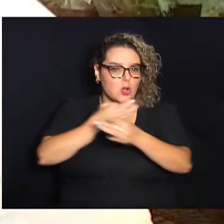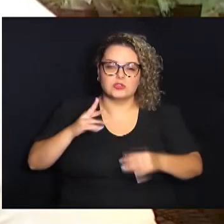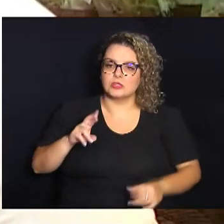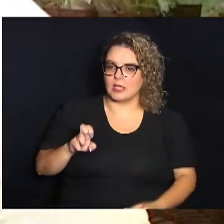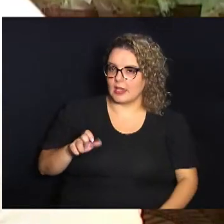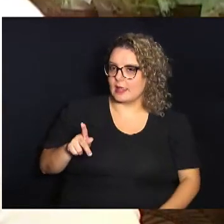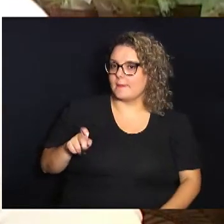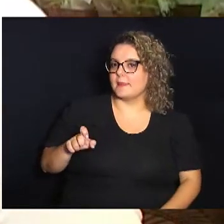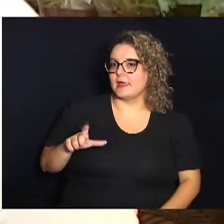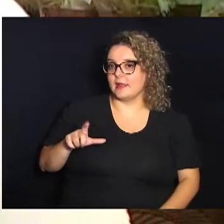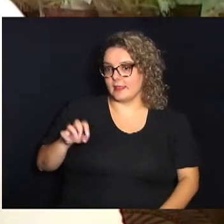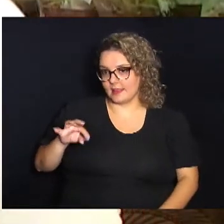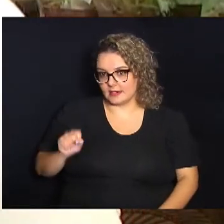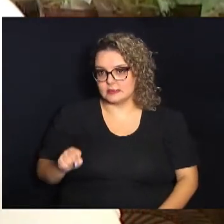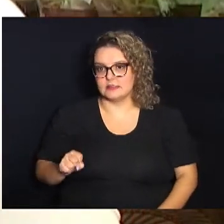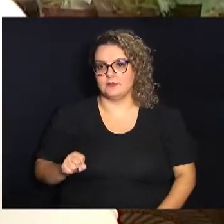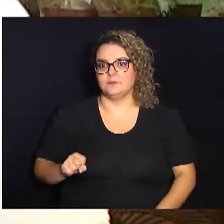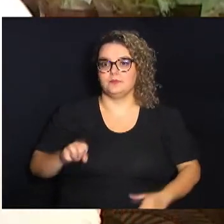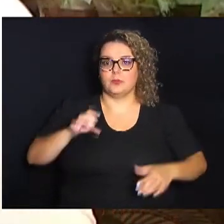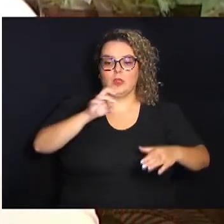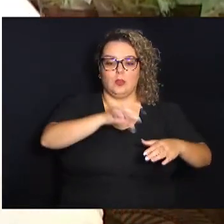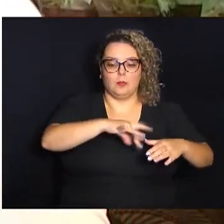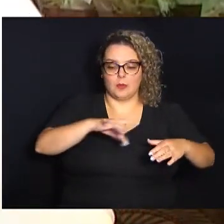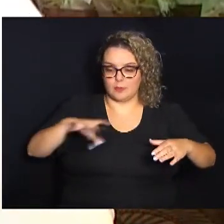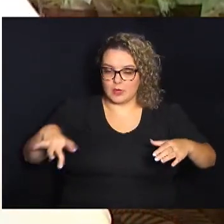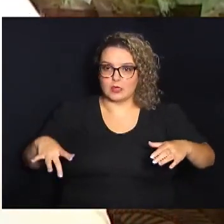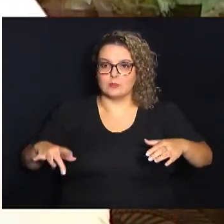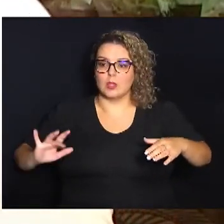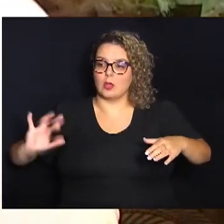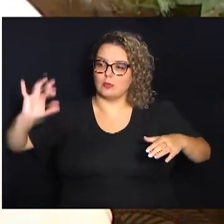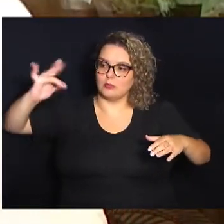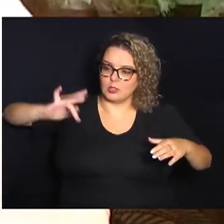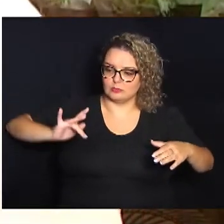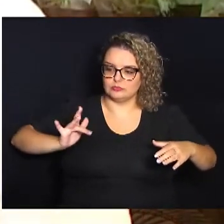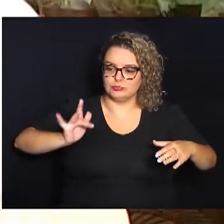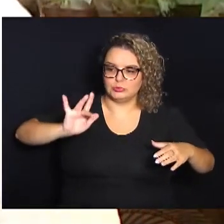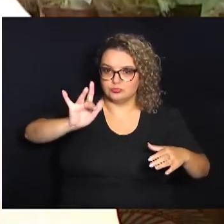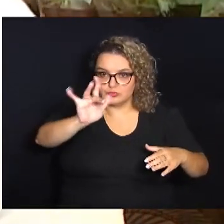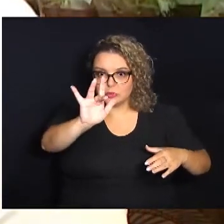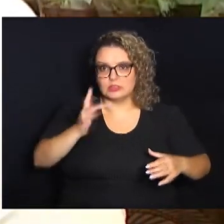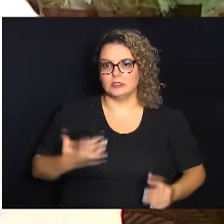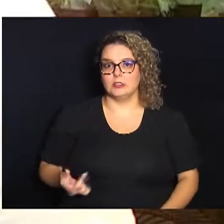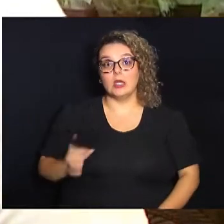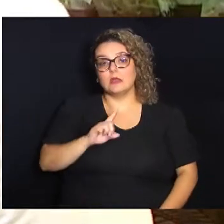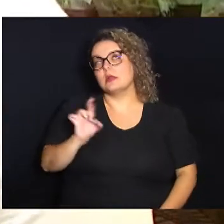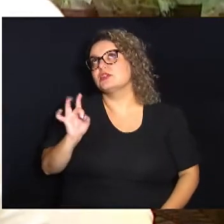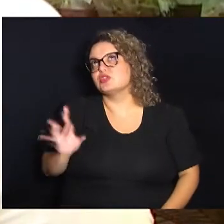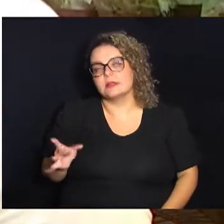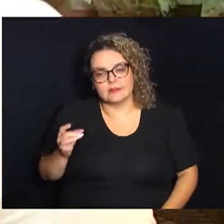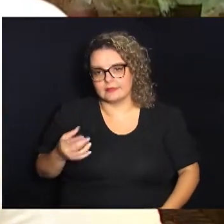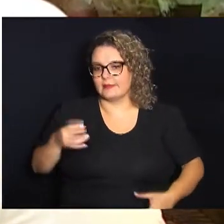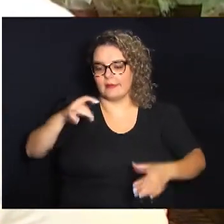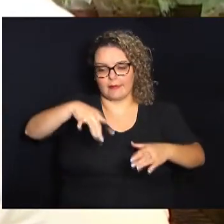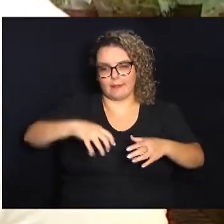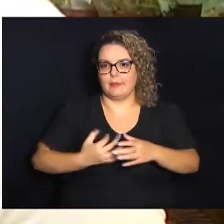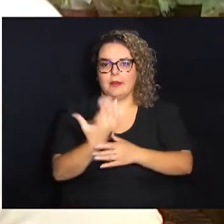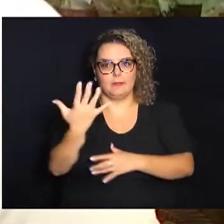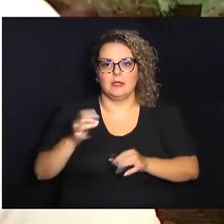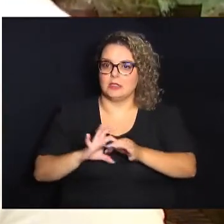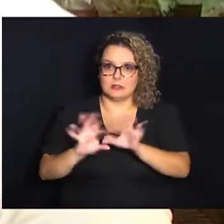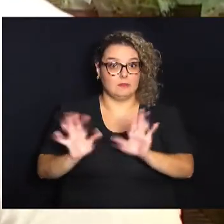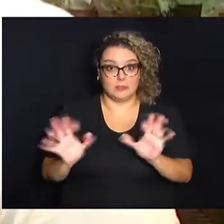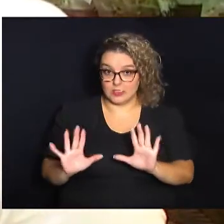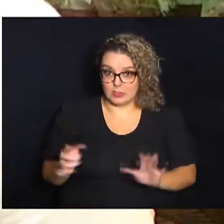para pernilongo e mosquitos da dengue. Obviamente, não é só ter a planta no ambiente que você está livre disso,